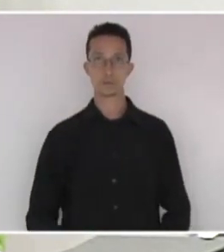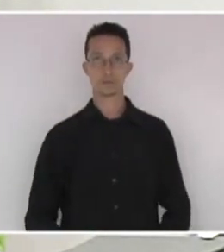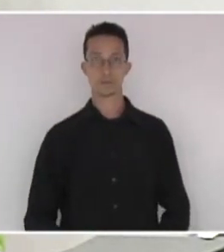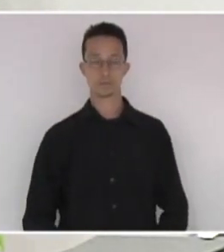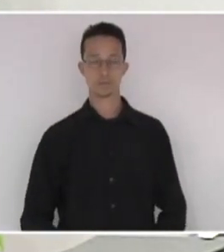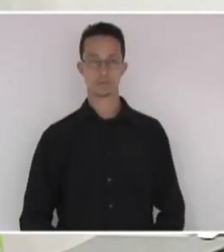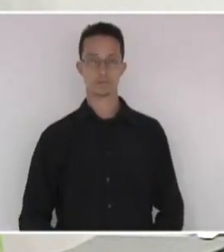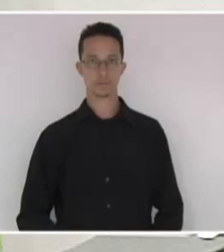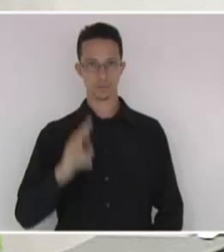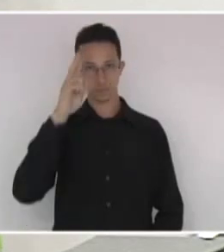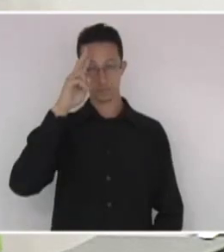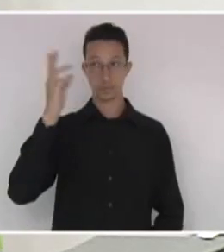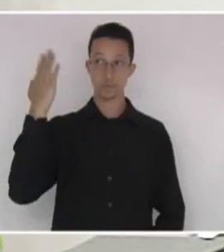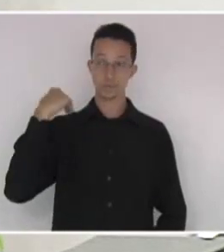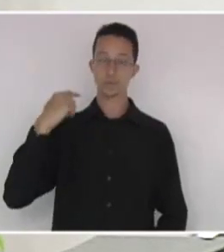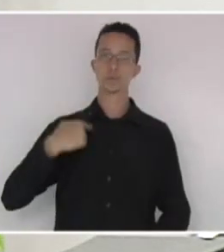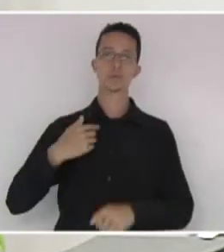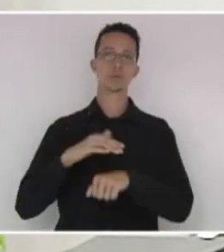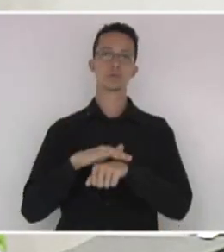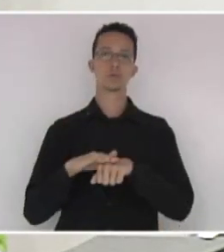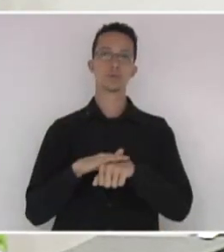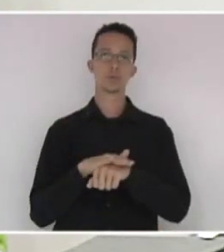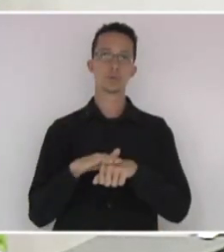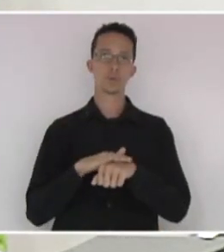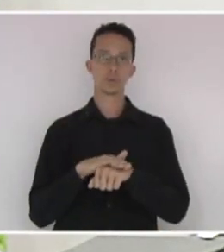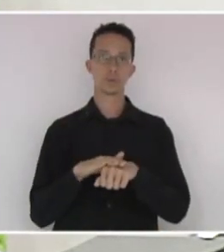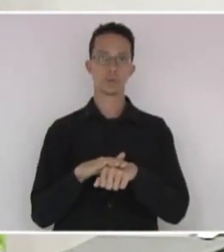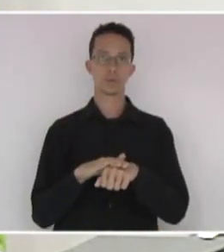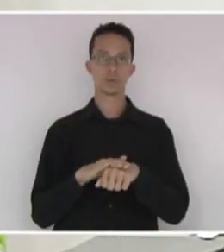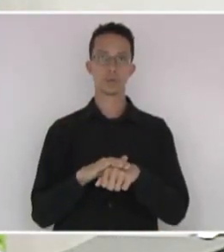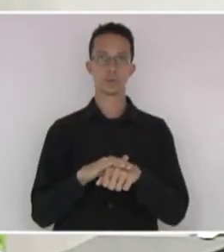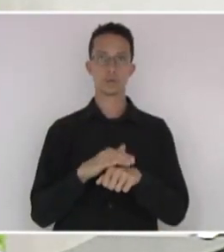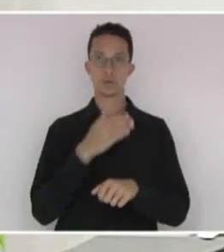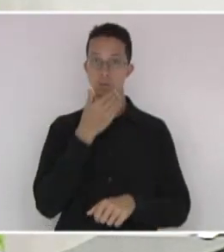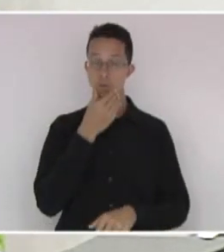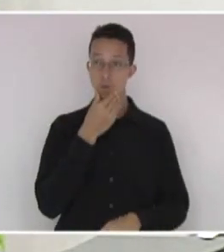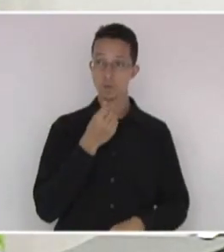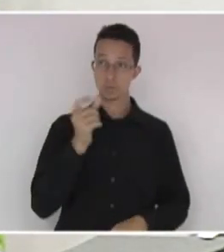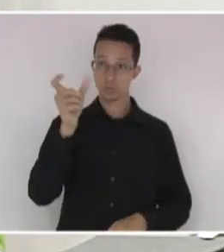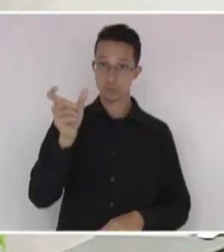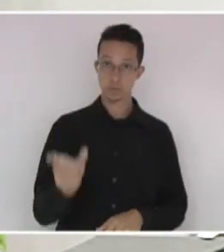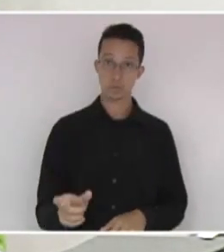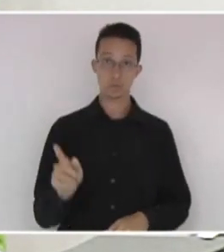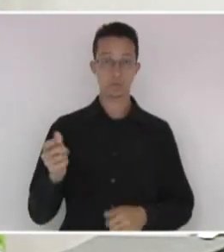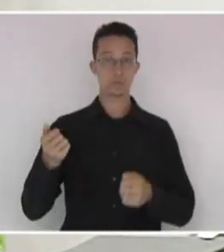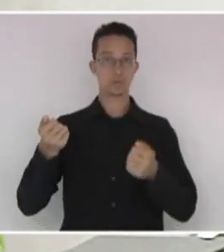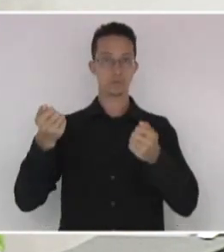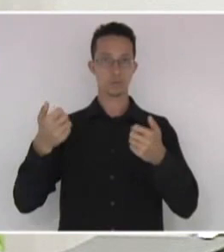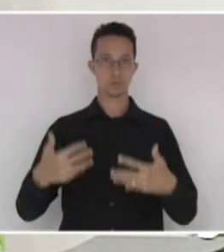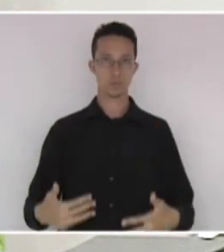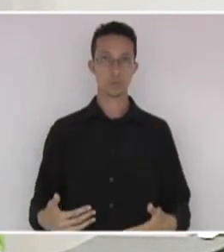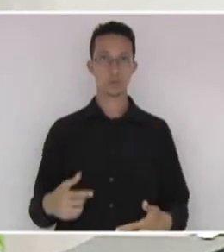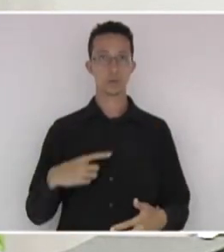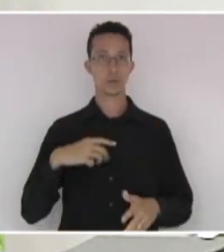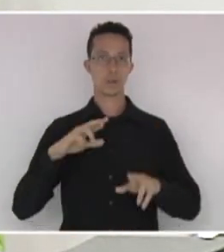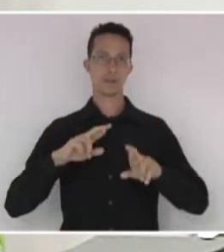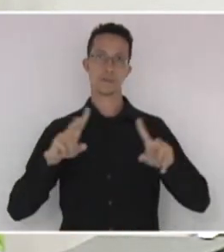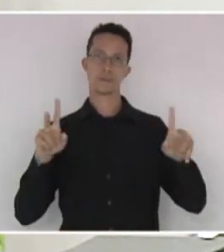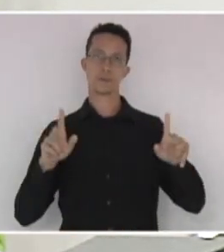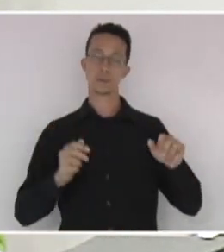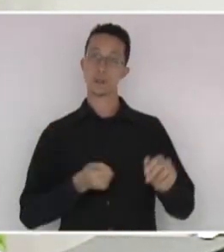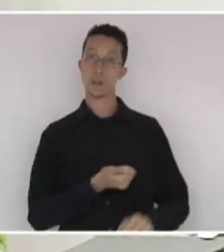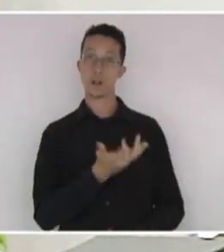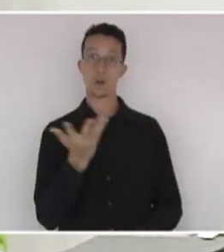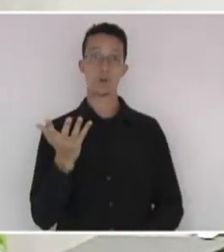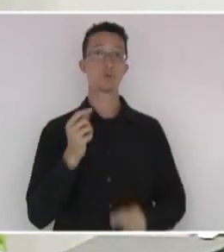deputado Altair, com um rapaz, e ele disse que há uma diferença muito grande de alguns garçons.